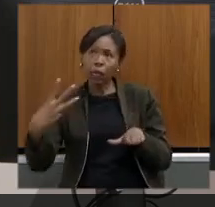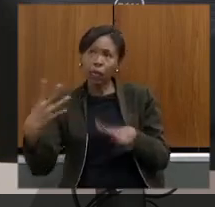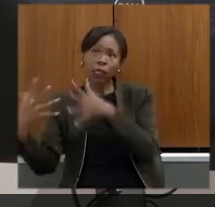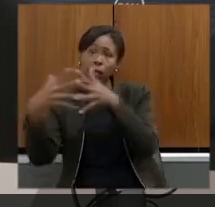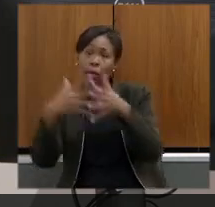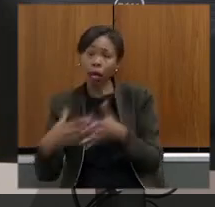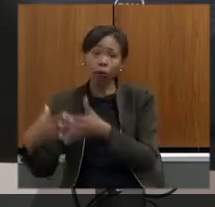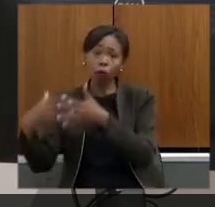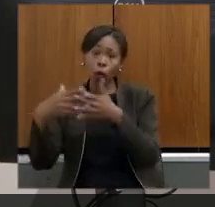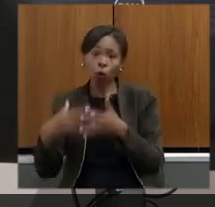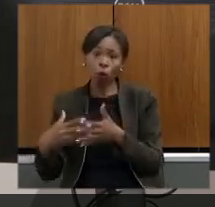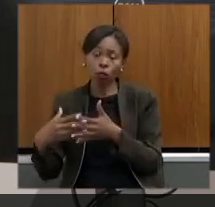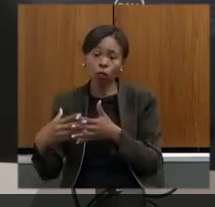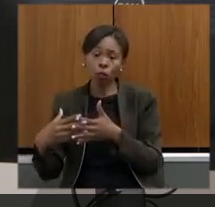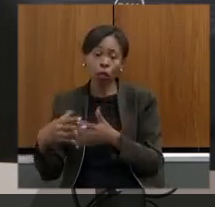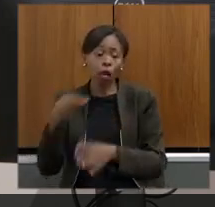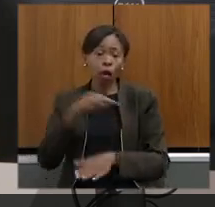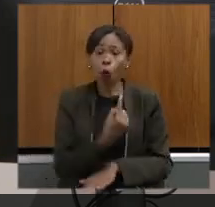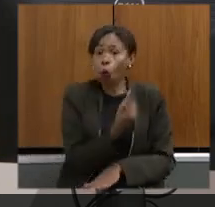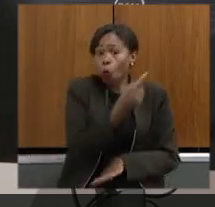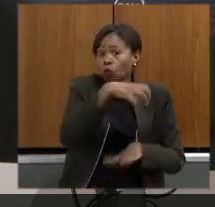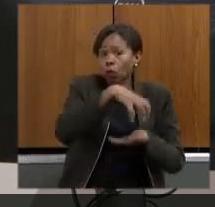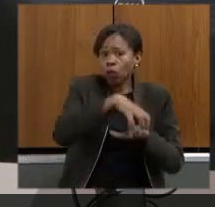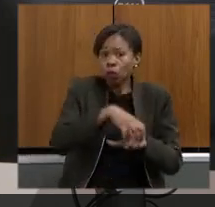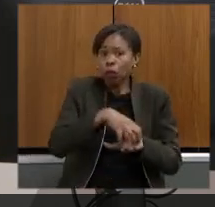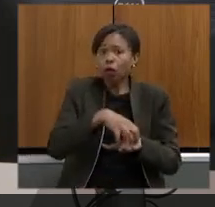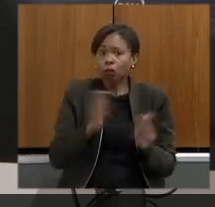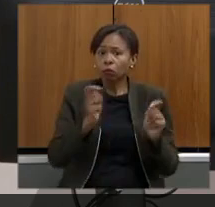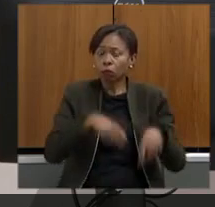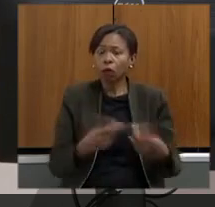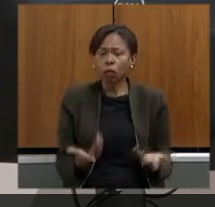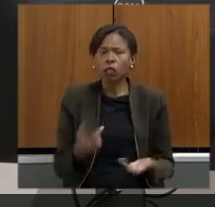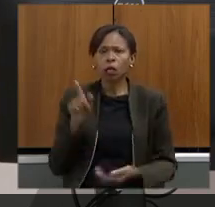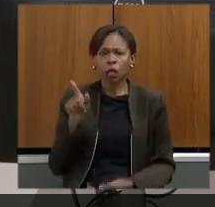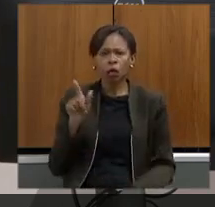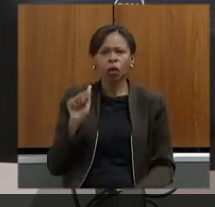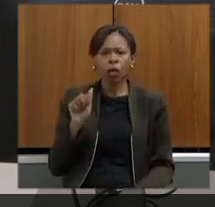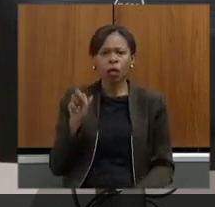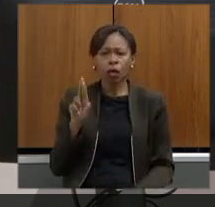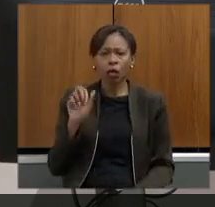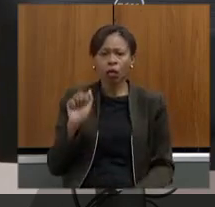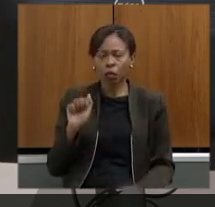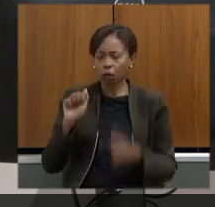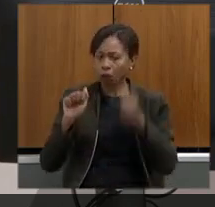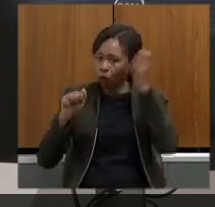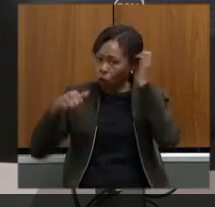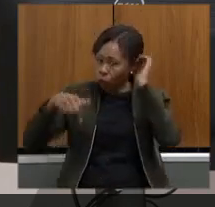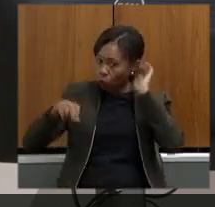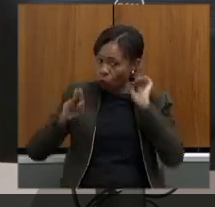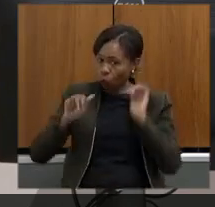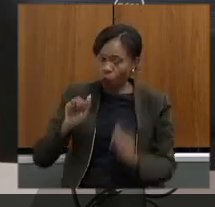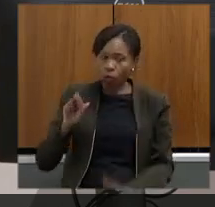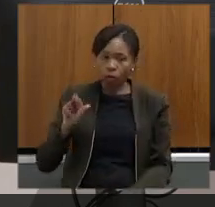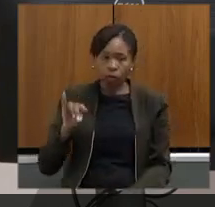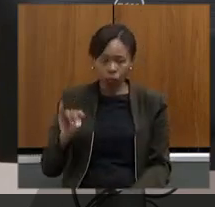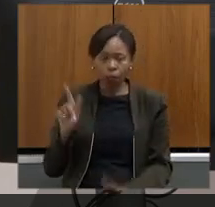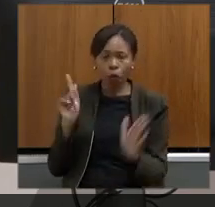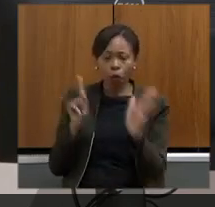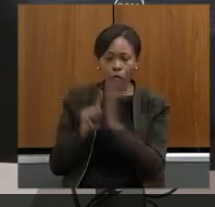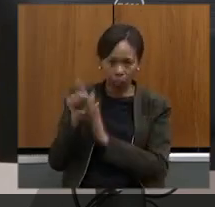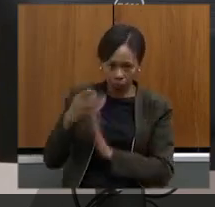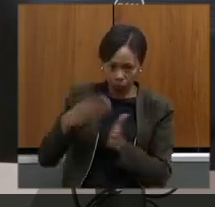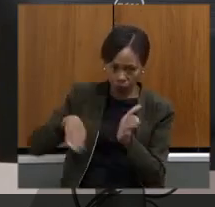eu em Araguari fez questão de perguntar lá no terminal de carga o que que o Caminhoneiro